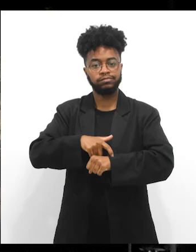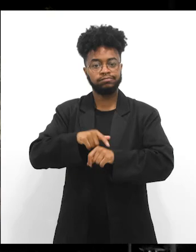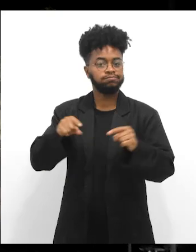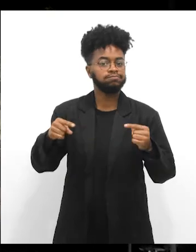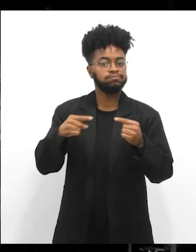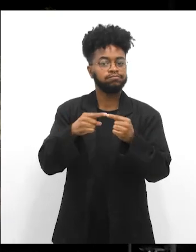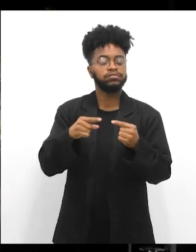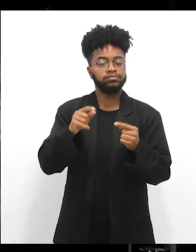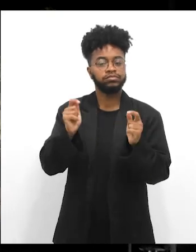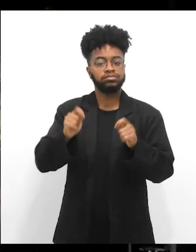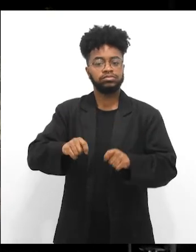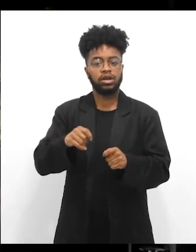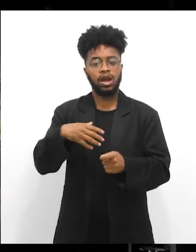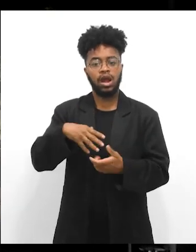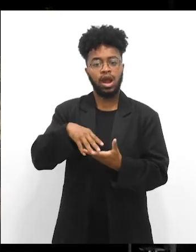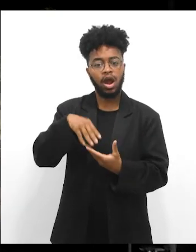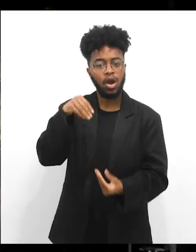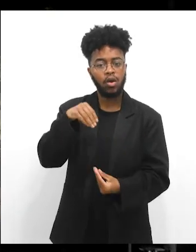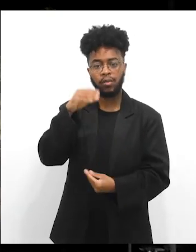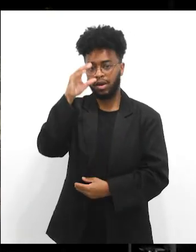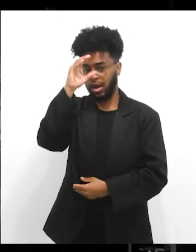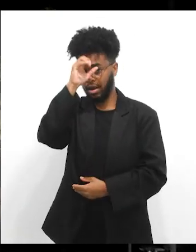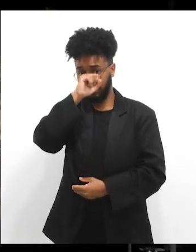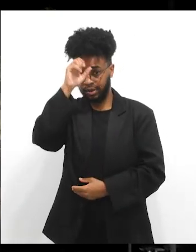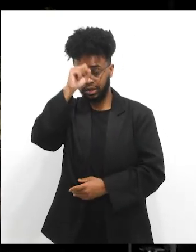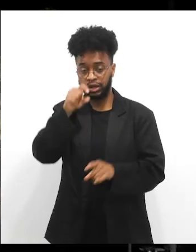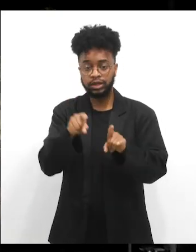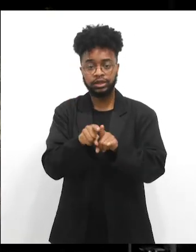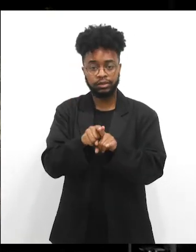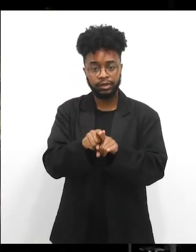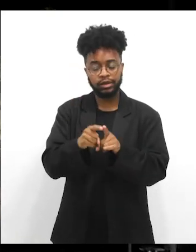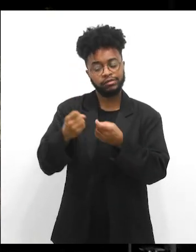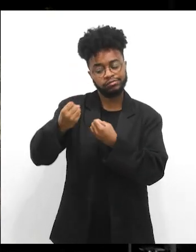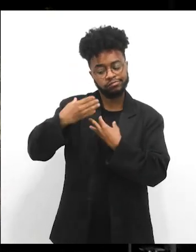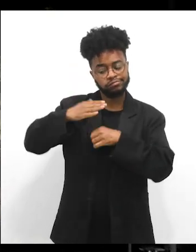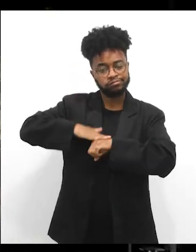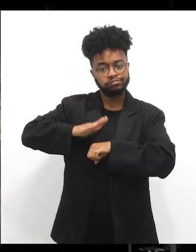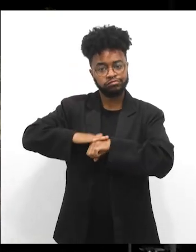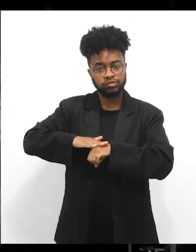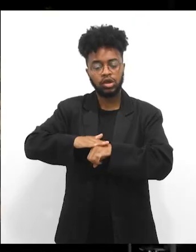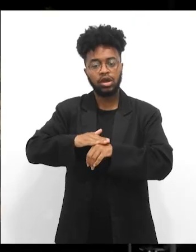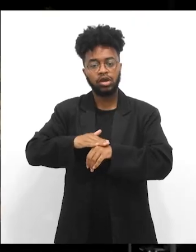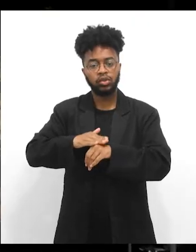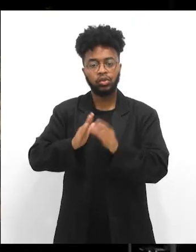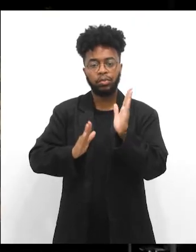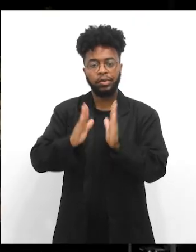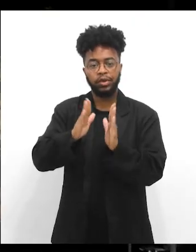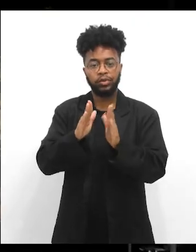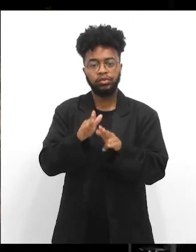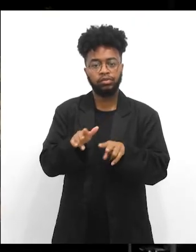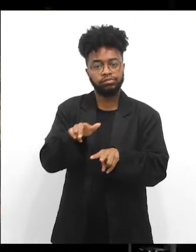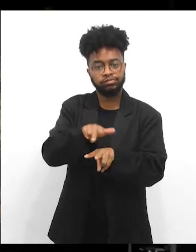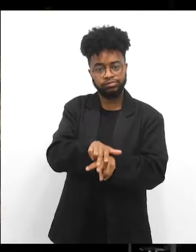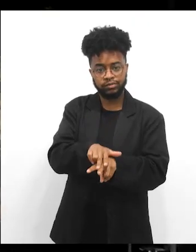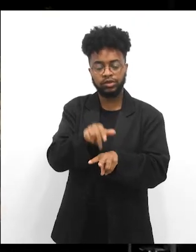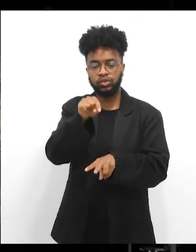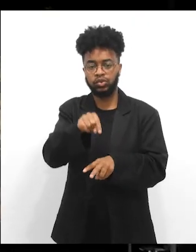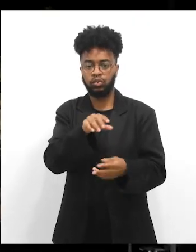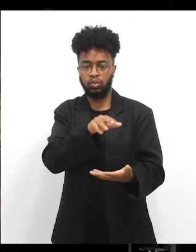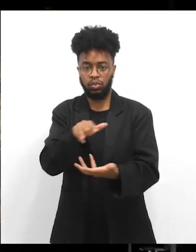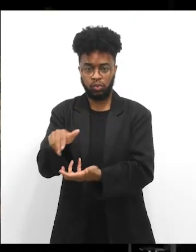tempo necessário para o espírito aprender e reeducar-se naquela